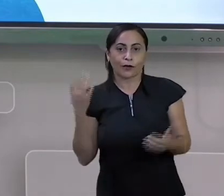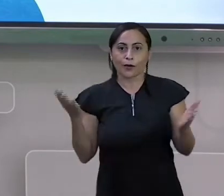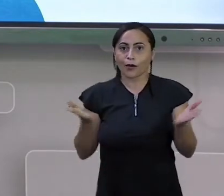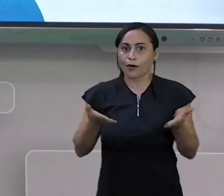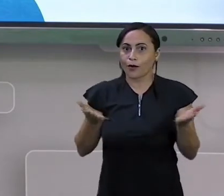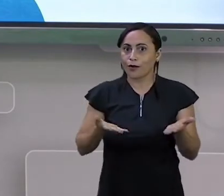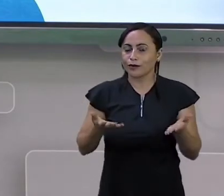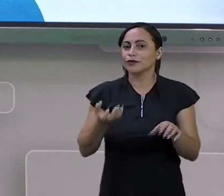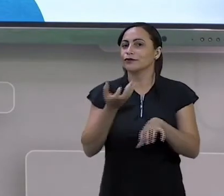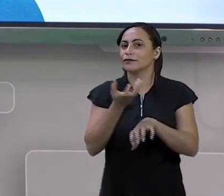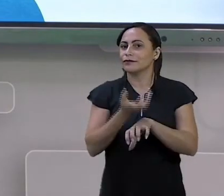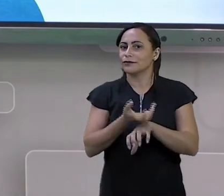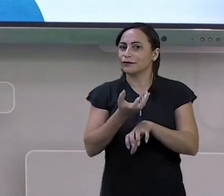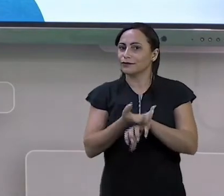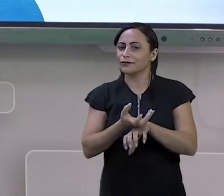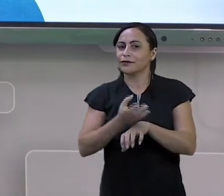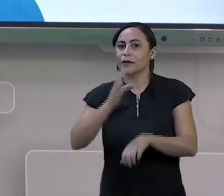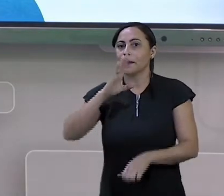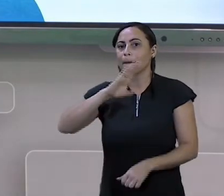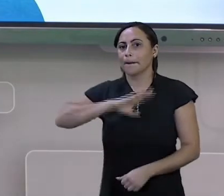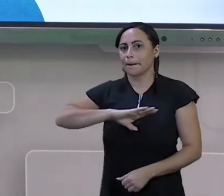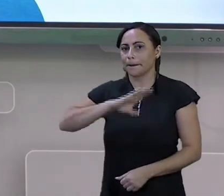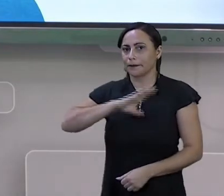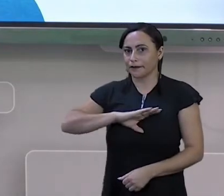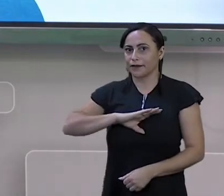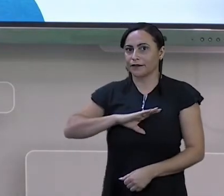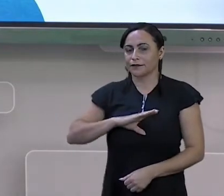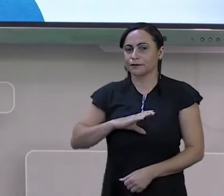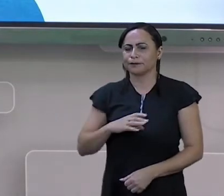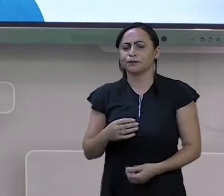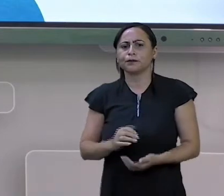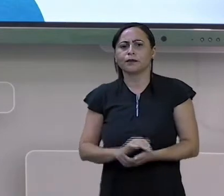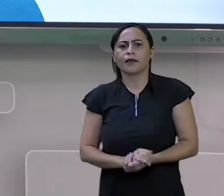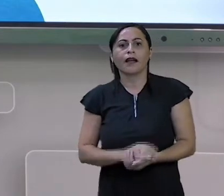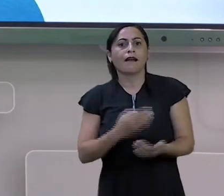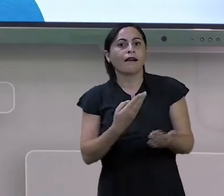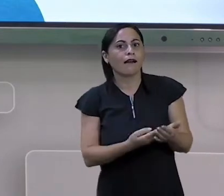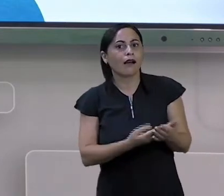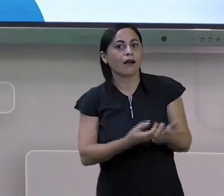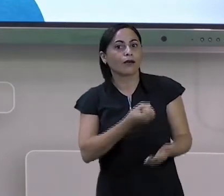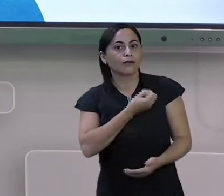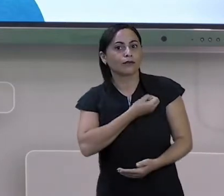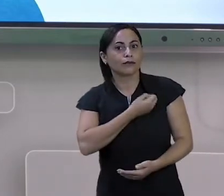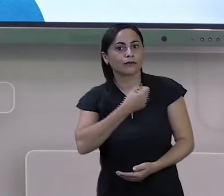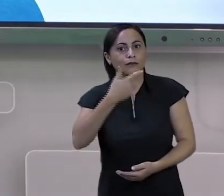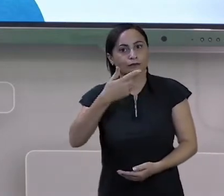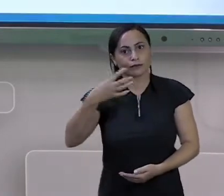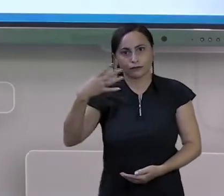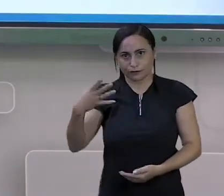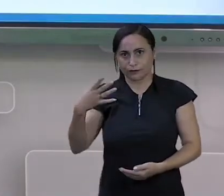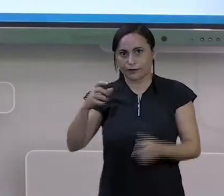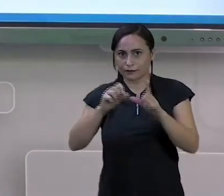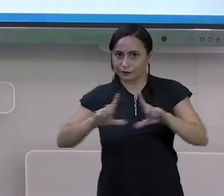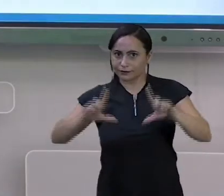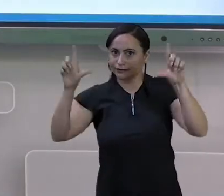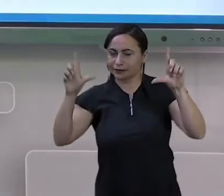componente curricular de língua portuguesa, que é a aula 24 que está na plataforma. Vamos lá?